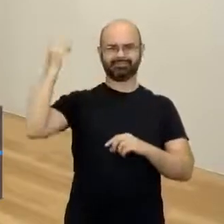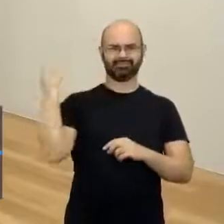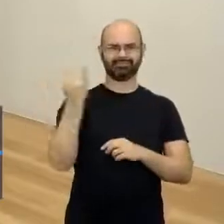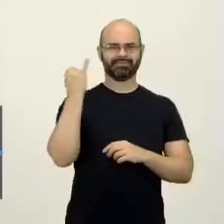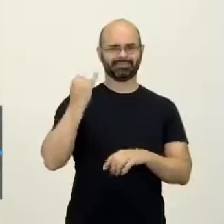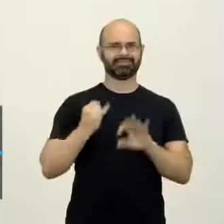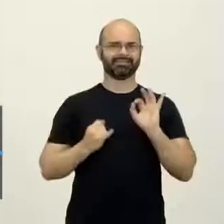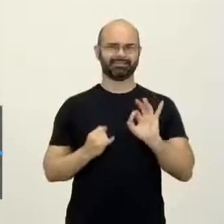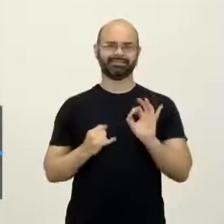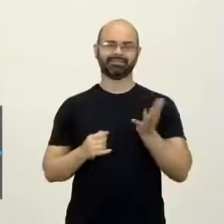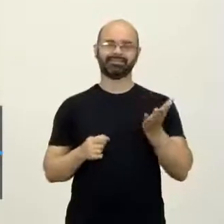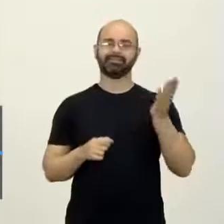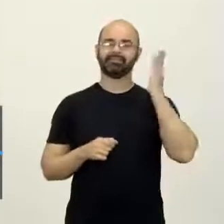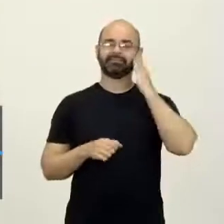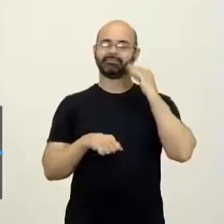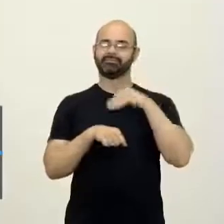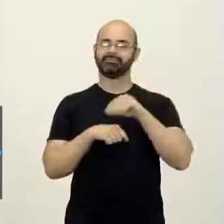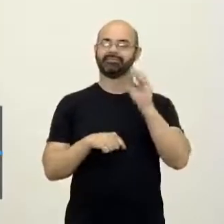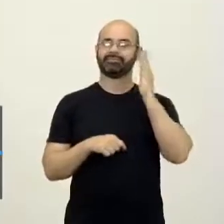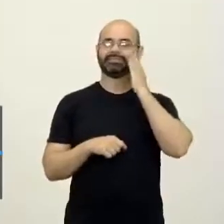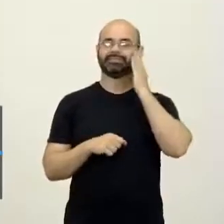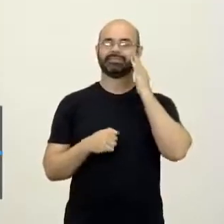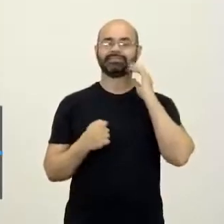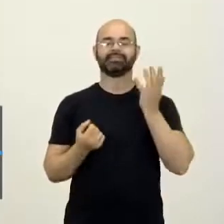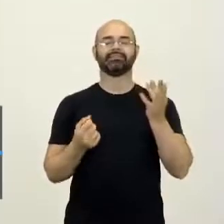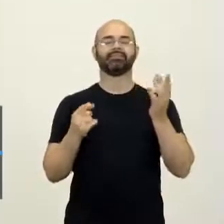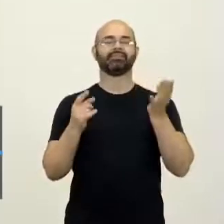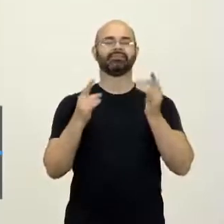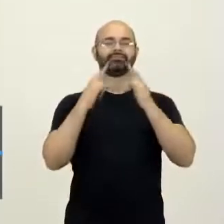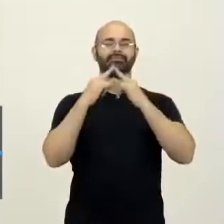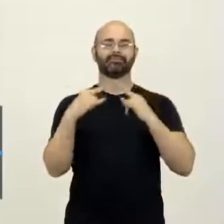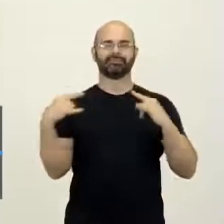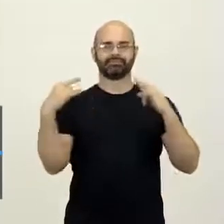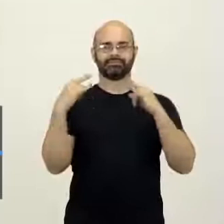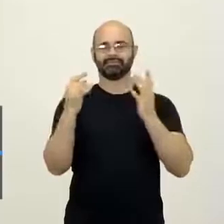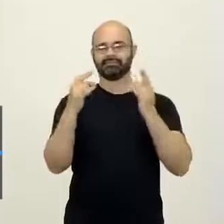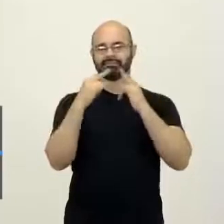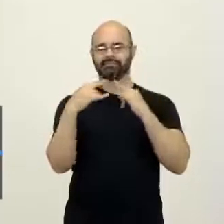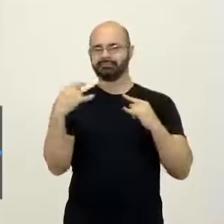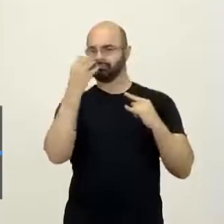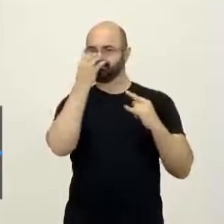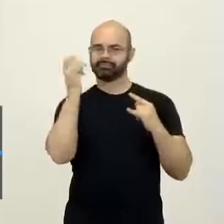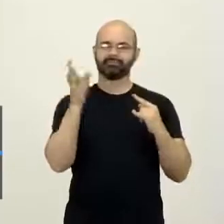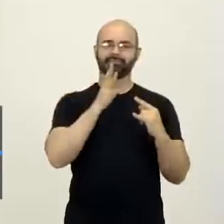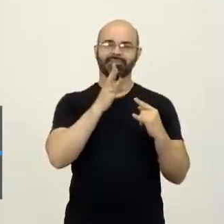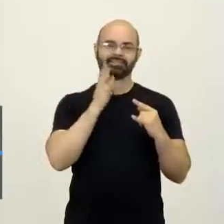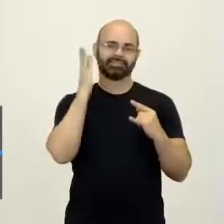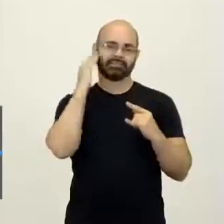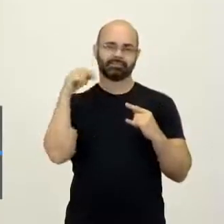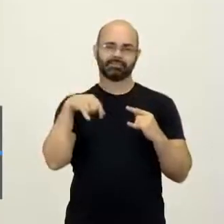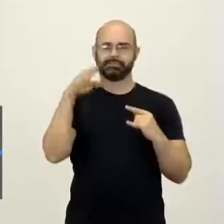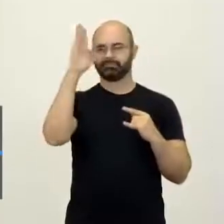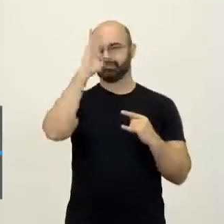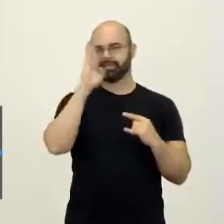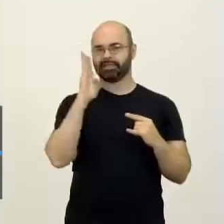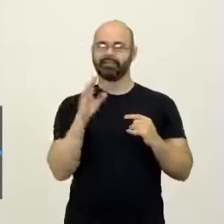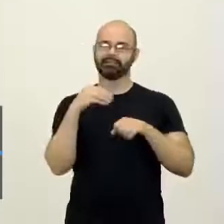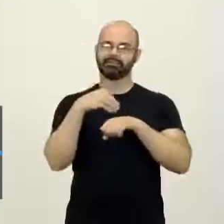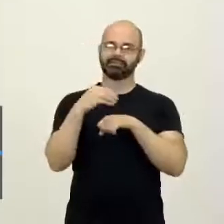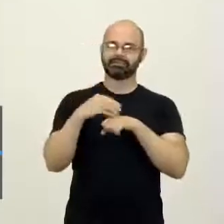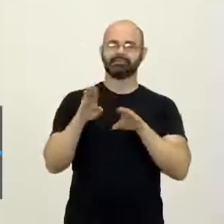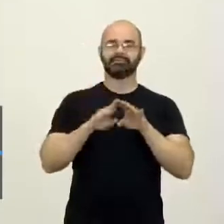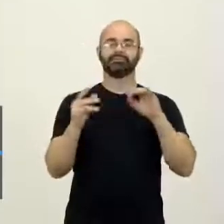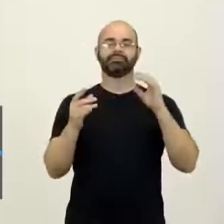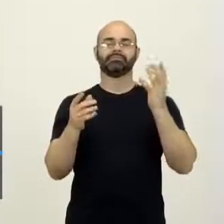são curiosidades dos circos pelo mundo aí que a gente nem imagina. Então, eu estou tentando falar um pouquinho assim de circos que tem no Brasil, circos que tem